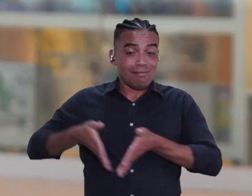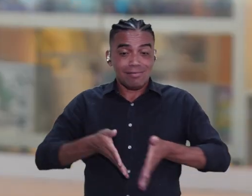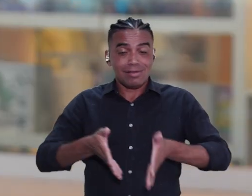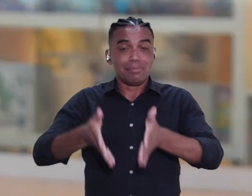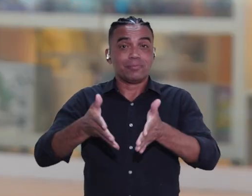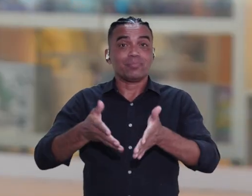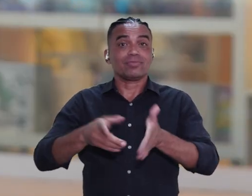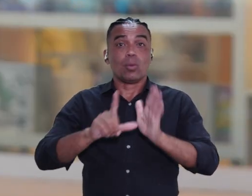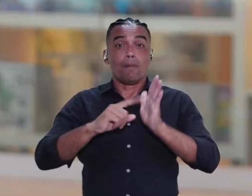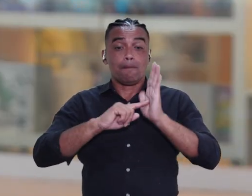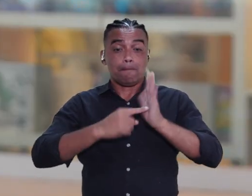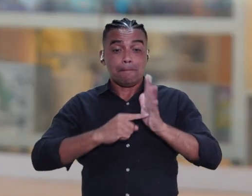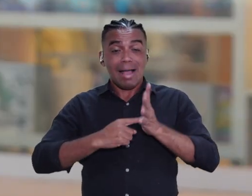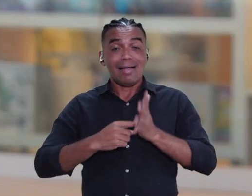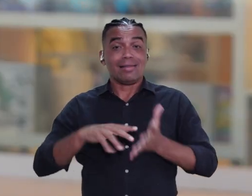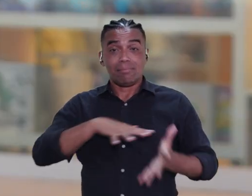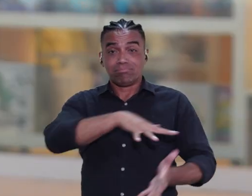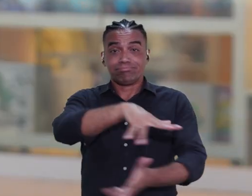A Máquina do Mundo, por exemplo,